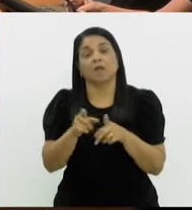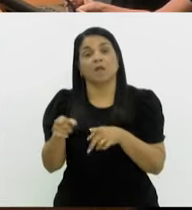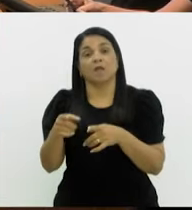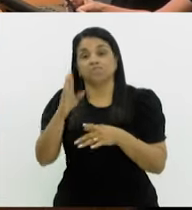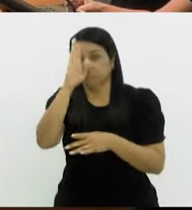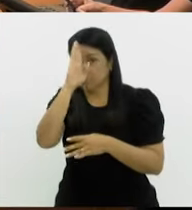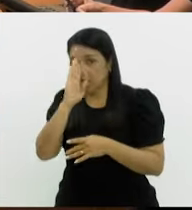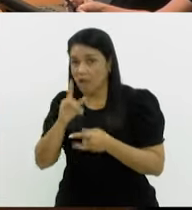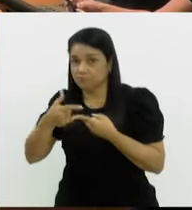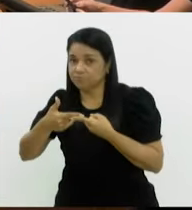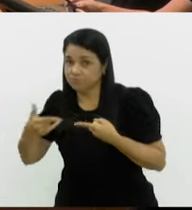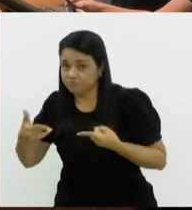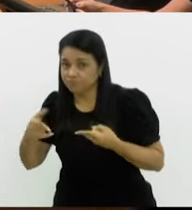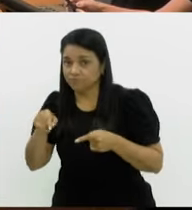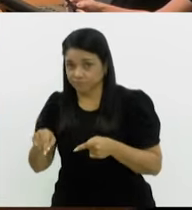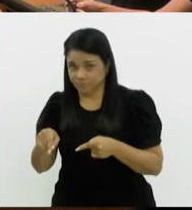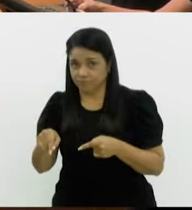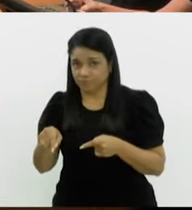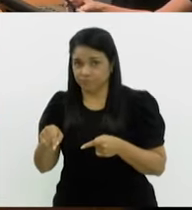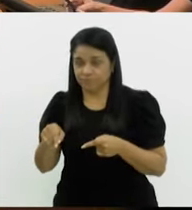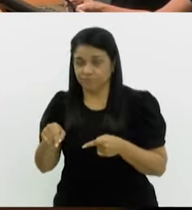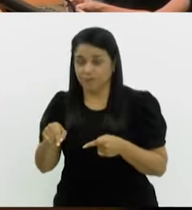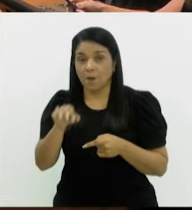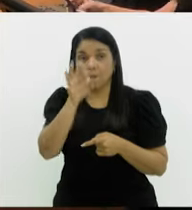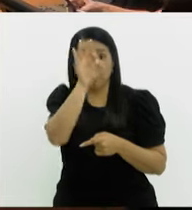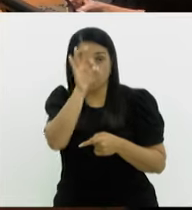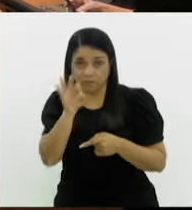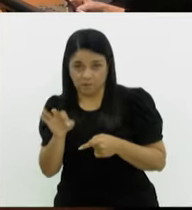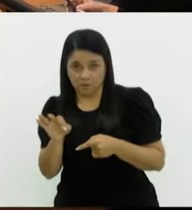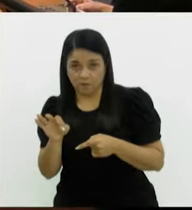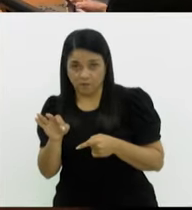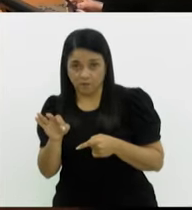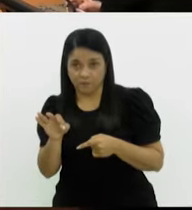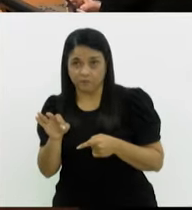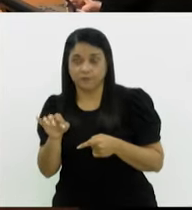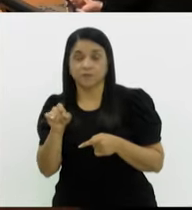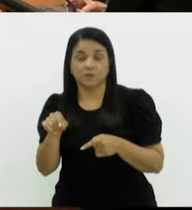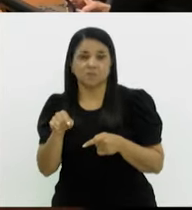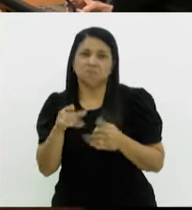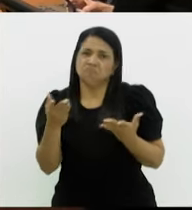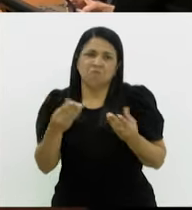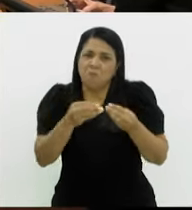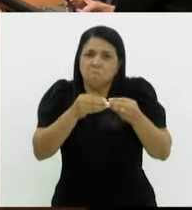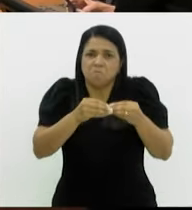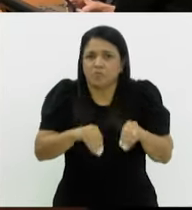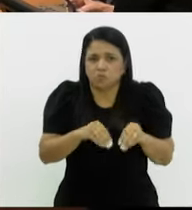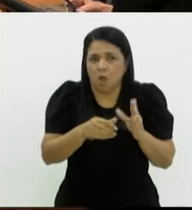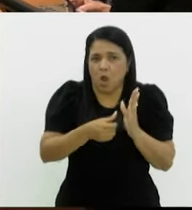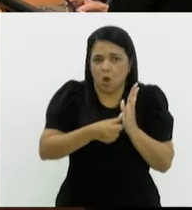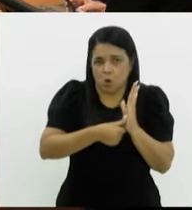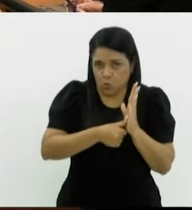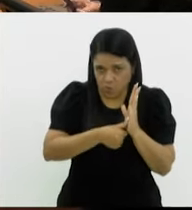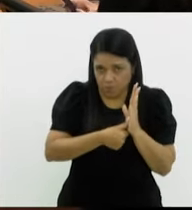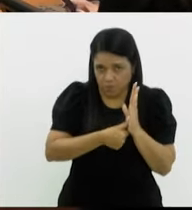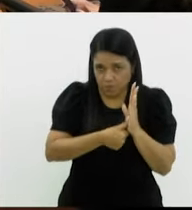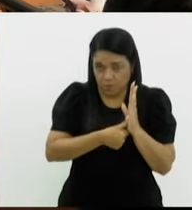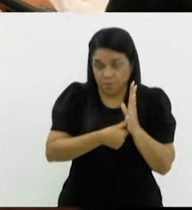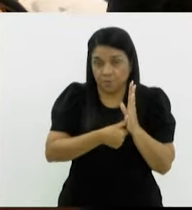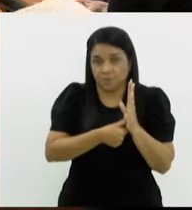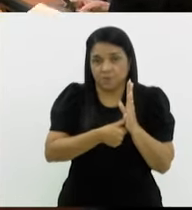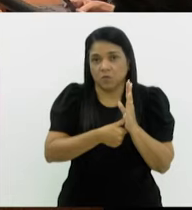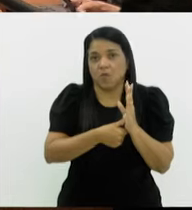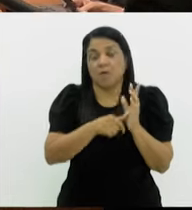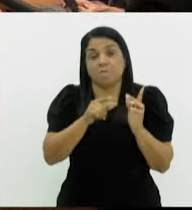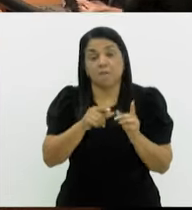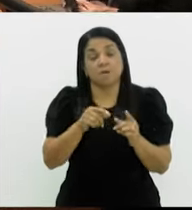vá impactar decisivamente, negativamente nas finanças de nenhum clube. Mas, para além disso, que precisa